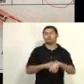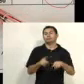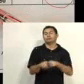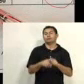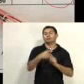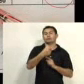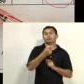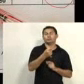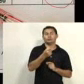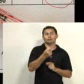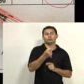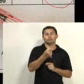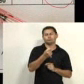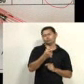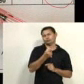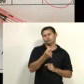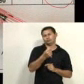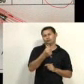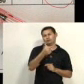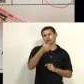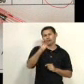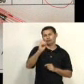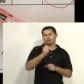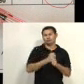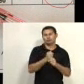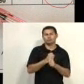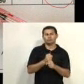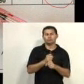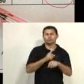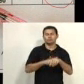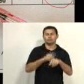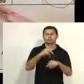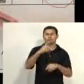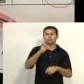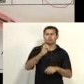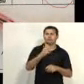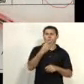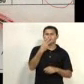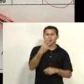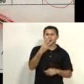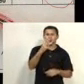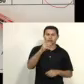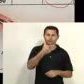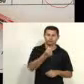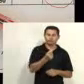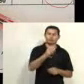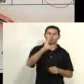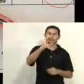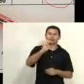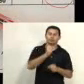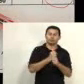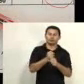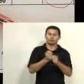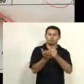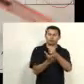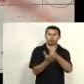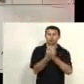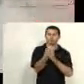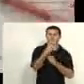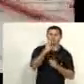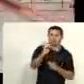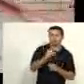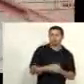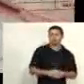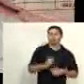de 2010, aí no ano base, o produto B 3,20 e o C no ano base 1,40.